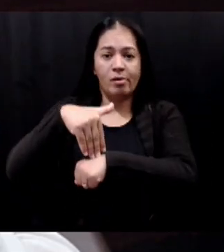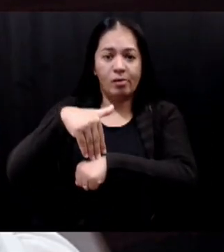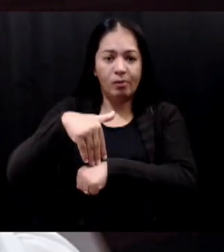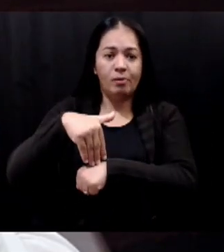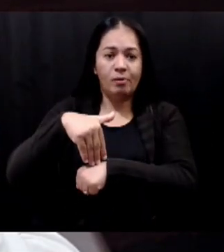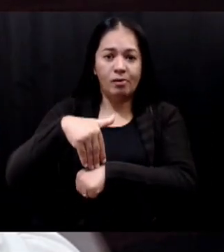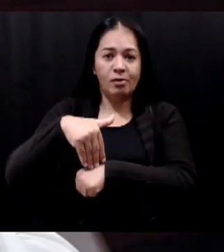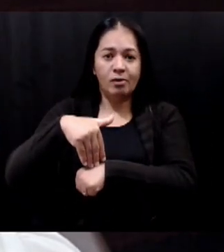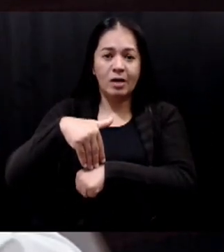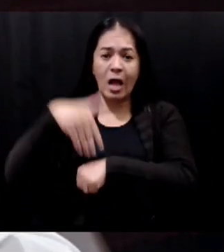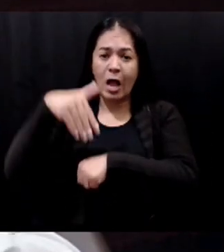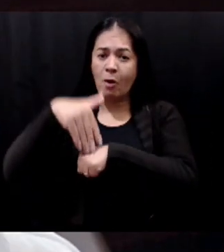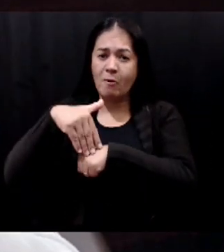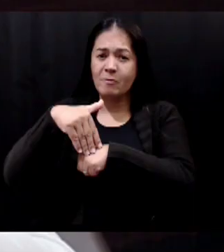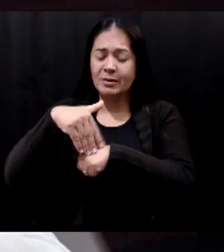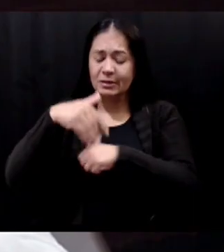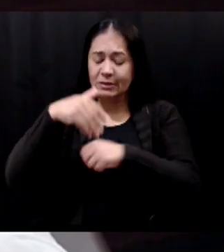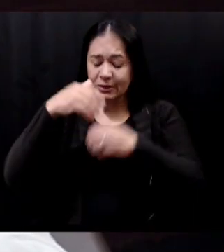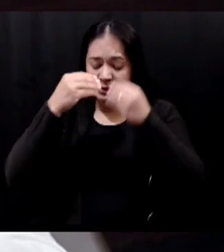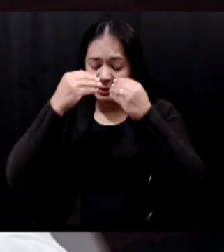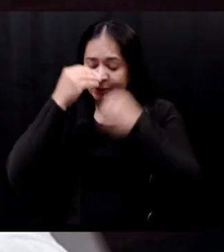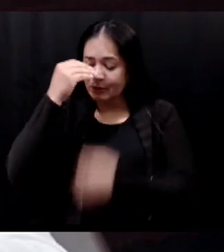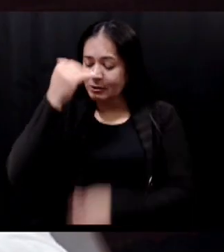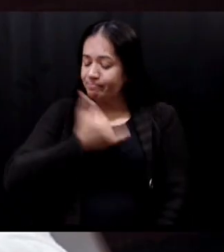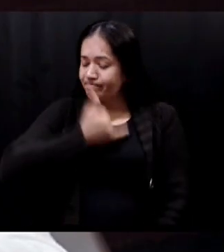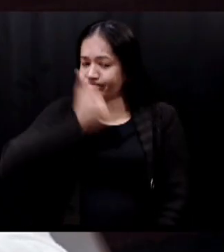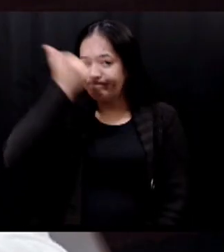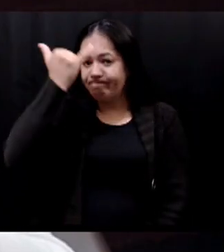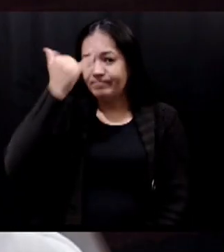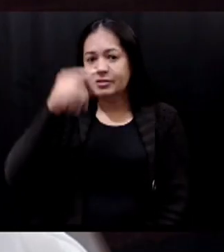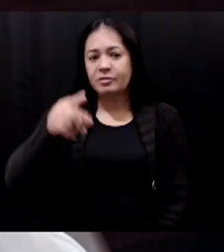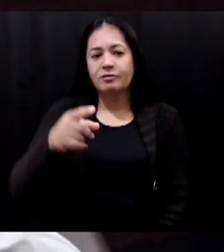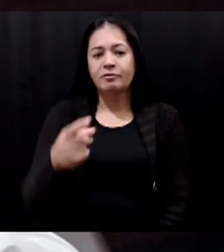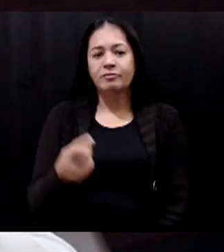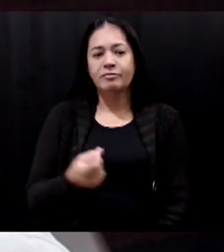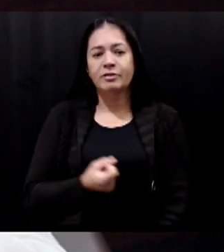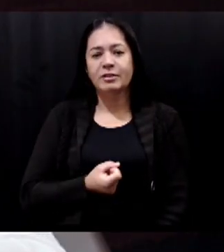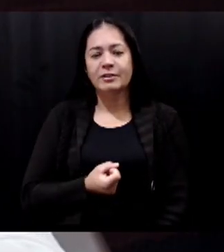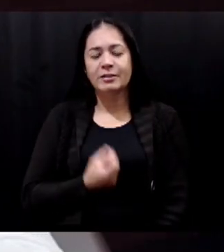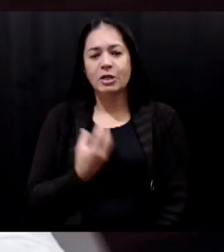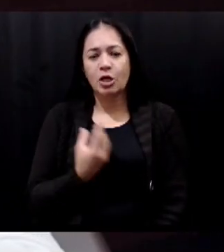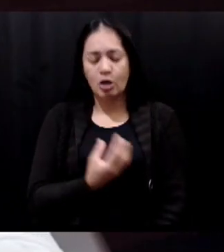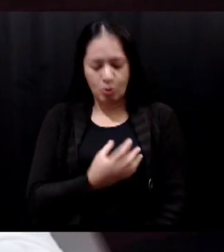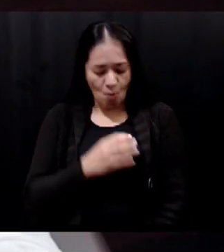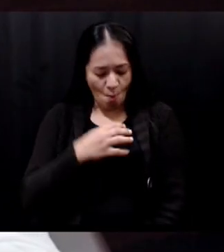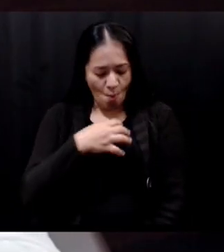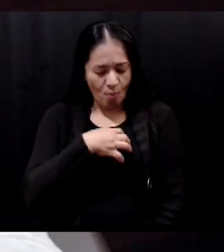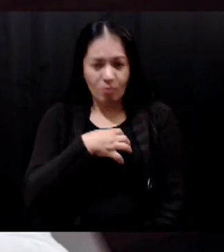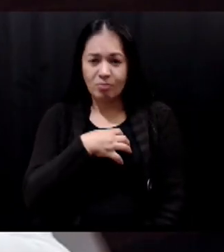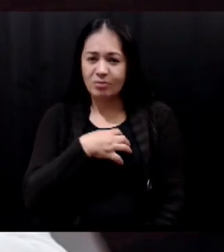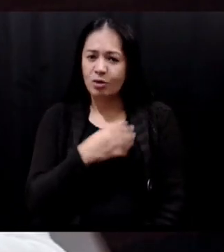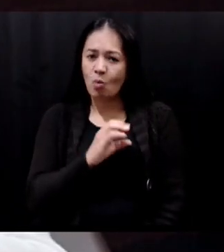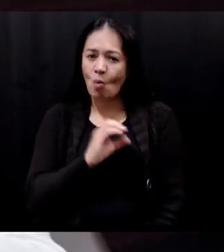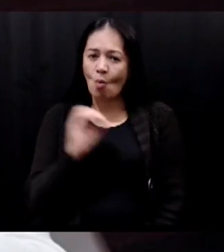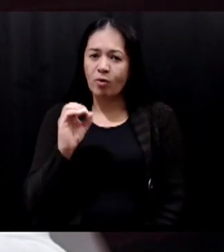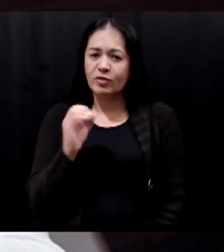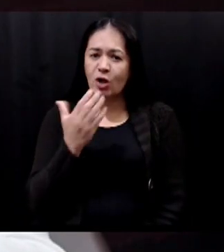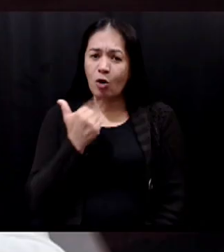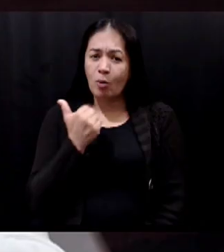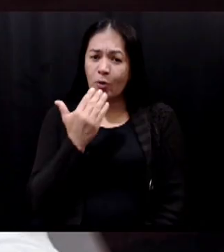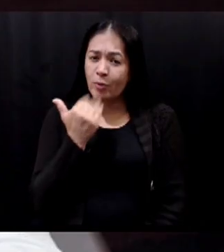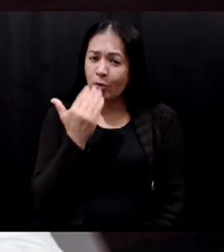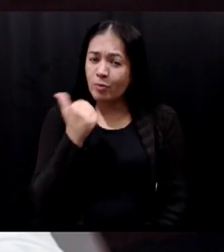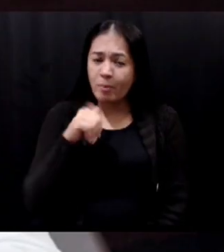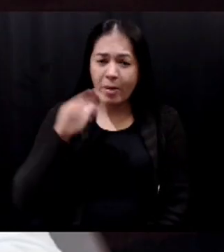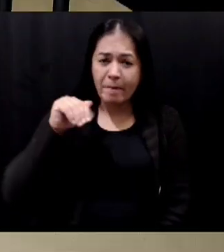uma frustração, e para você preencher esse vazio, você vai descontar ainda mais no alimento. Por isso que a gente vive desse